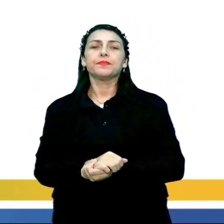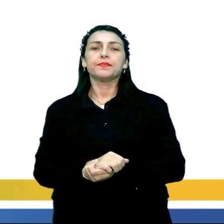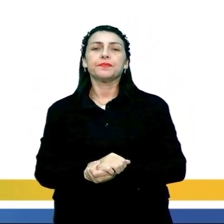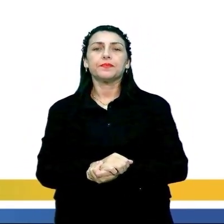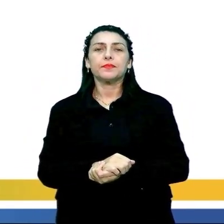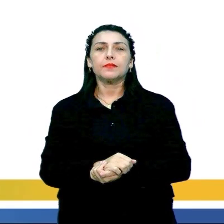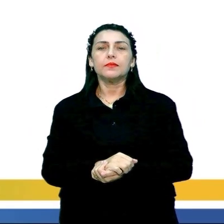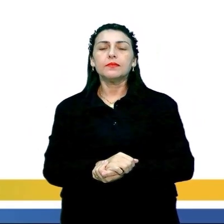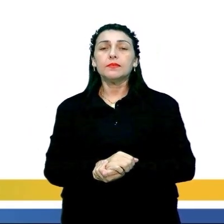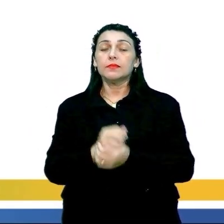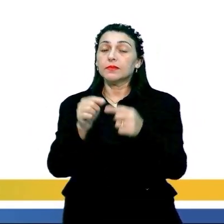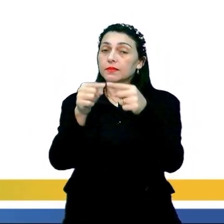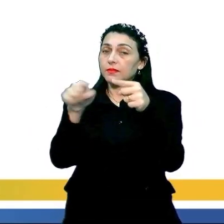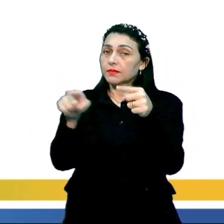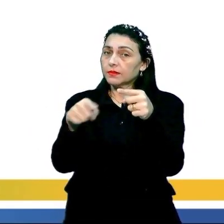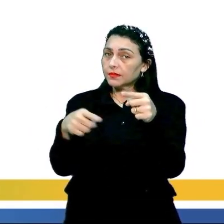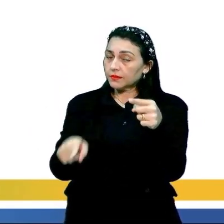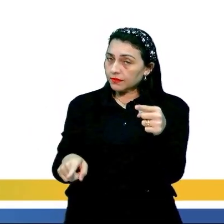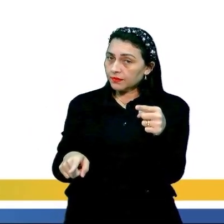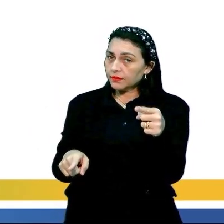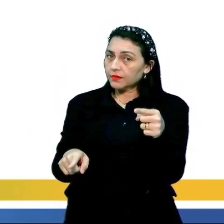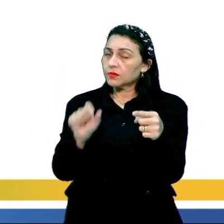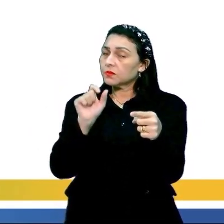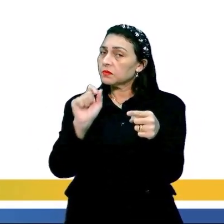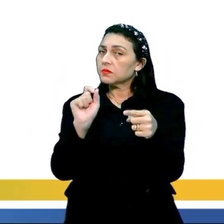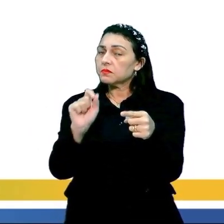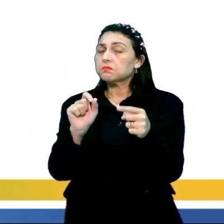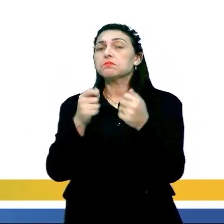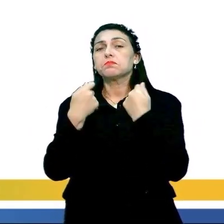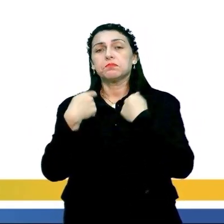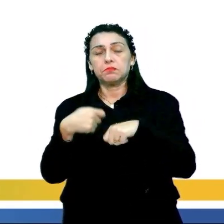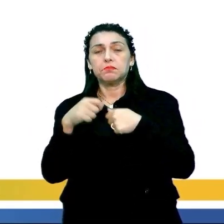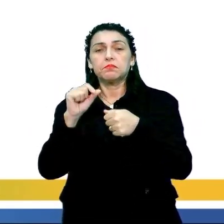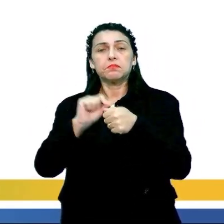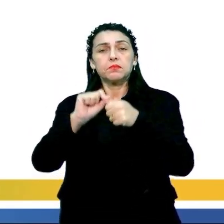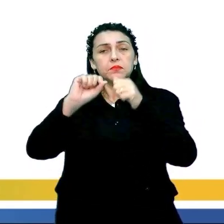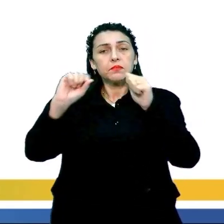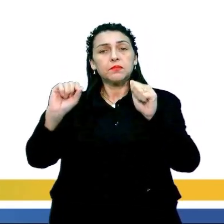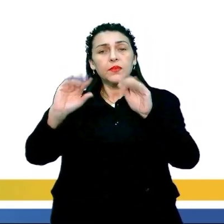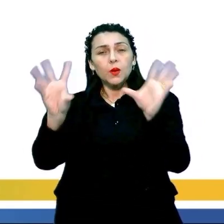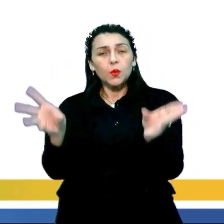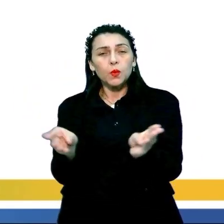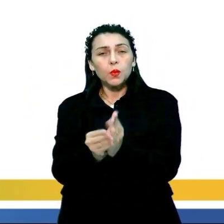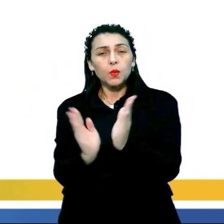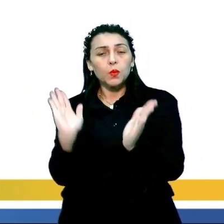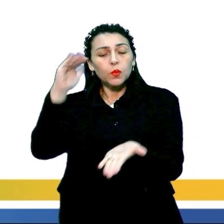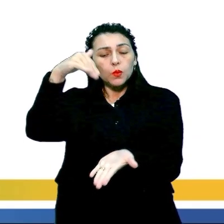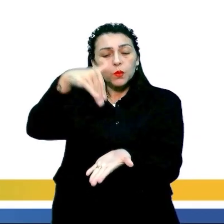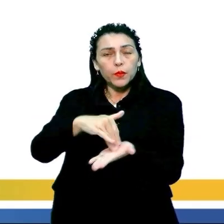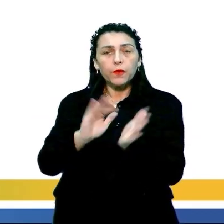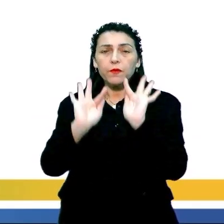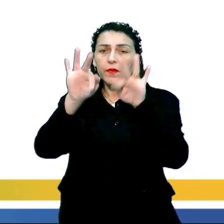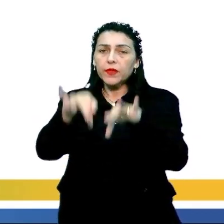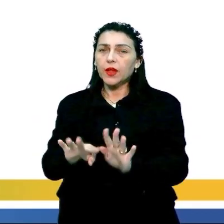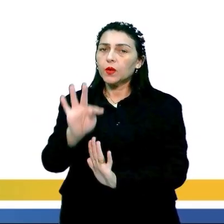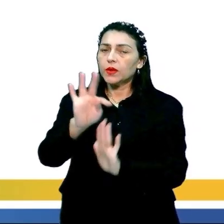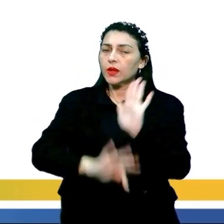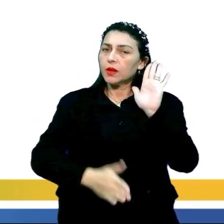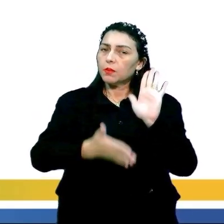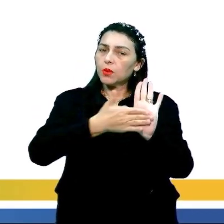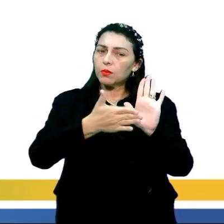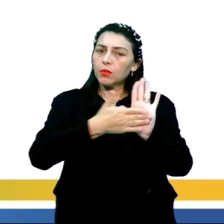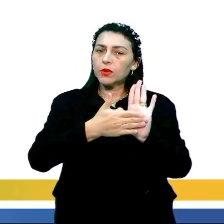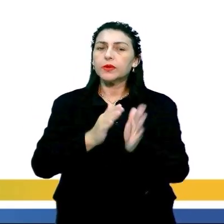isso está dizendo nas entrelinhas que você deve fazer a conclusão na parte final do texto, a proposta de